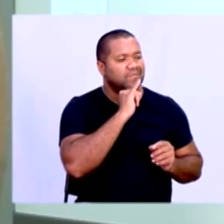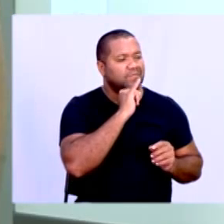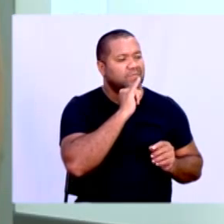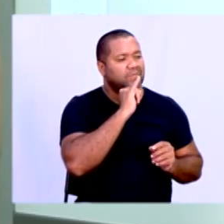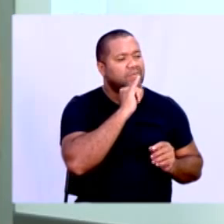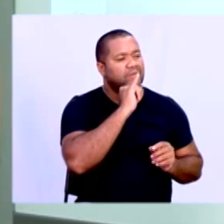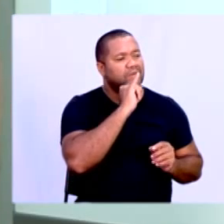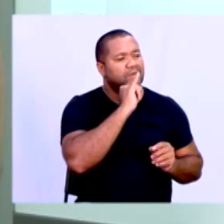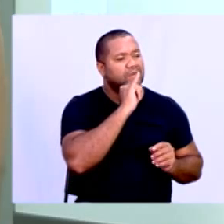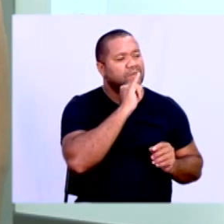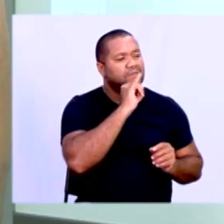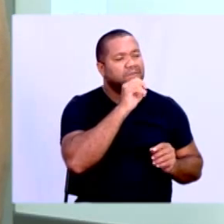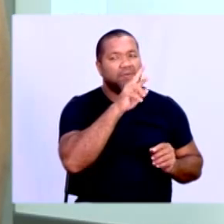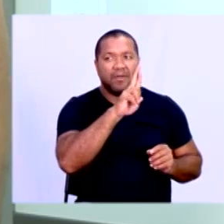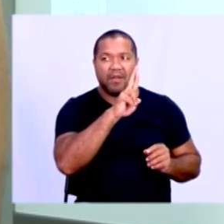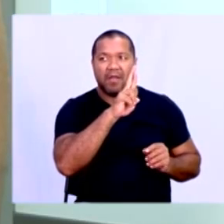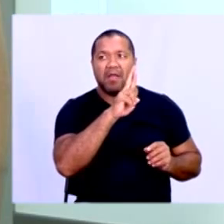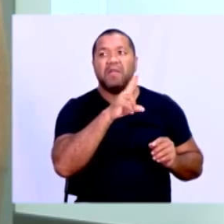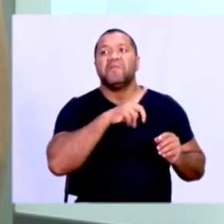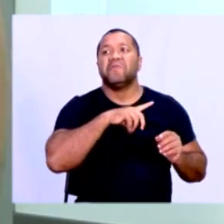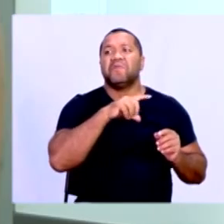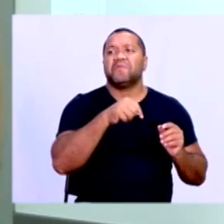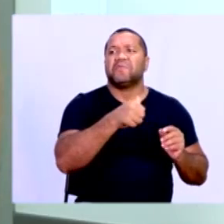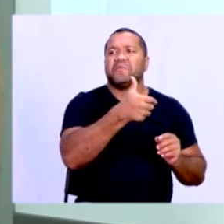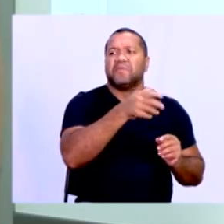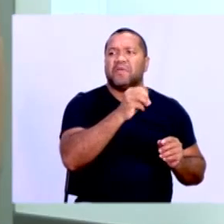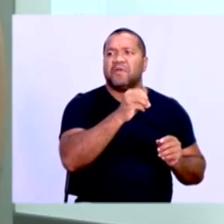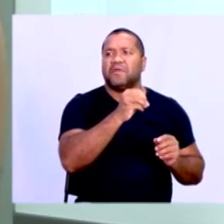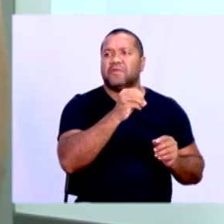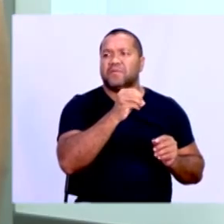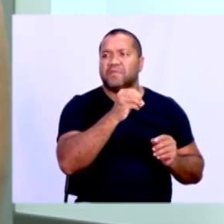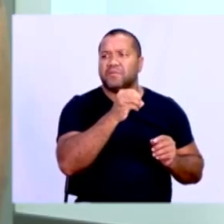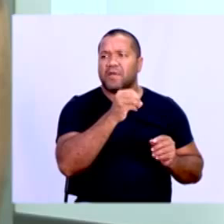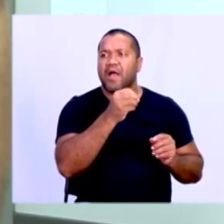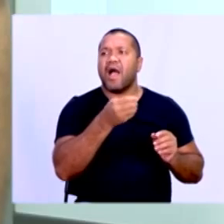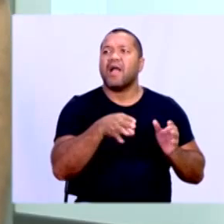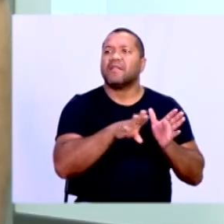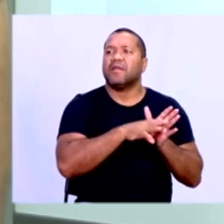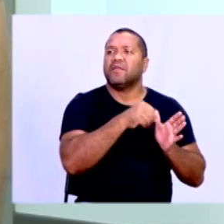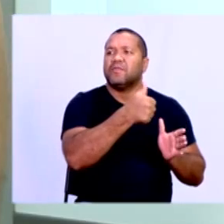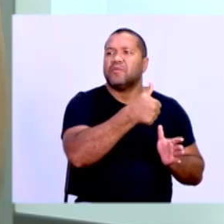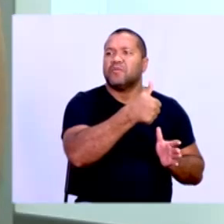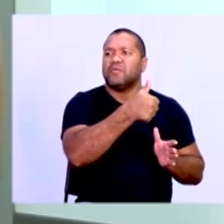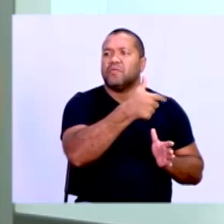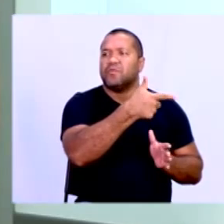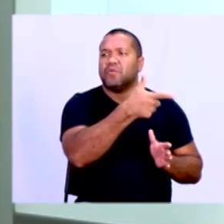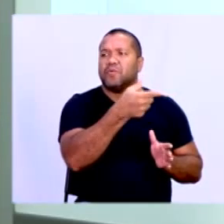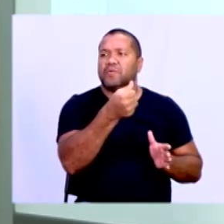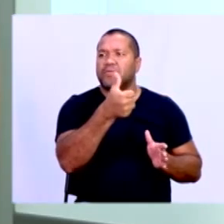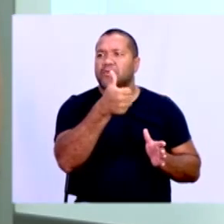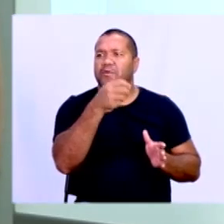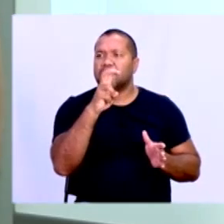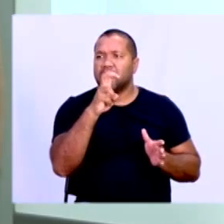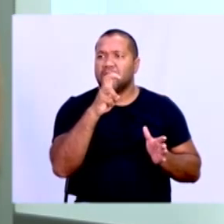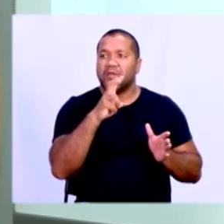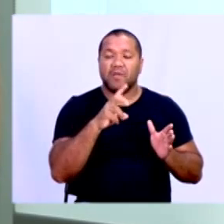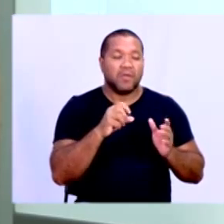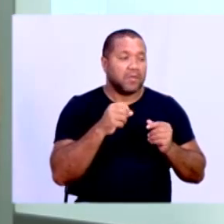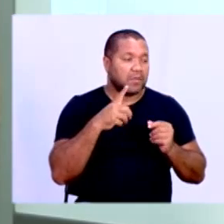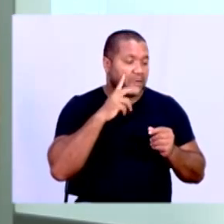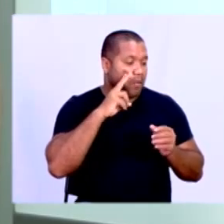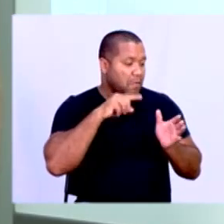2010 até 2015. Então a View, ela vai montar de uma forma mais bonita, num programa como o da Receita Federal, por exemplo,